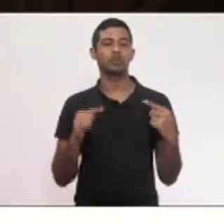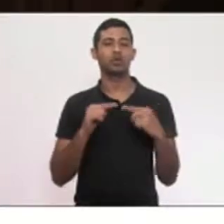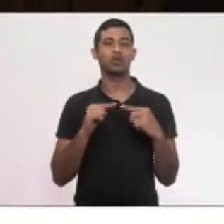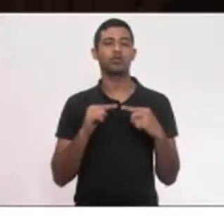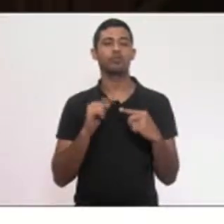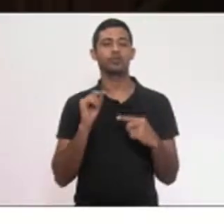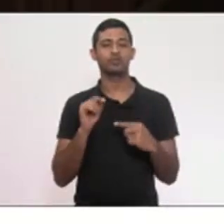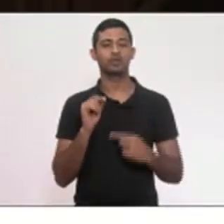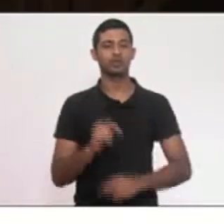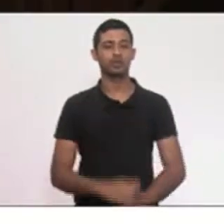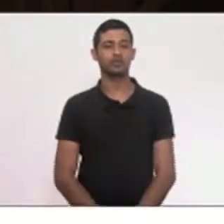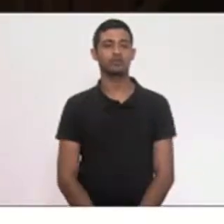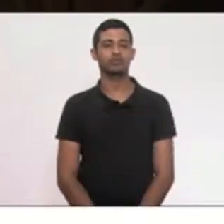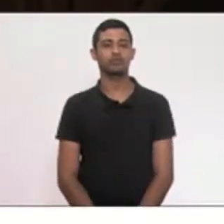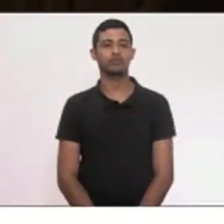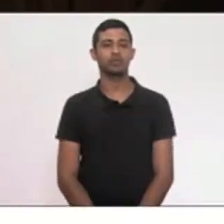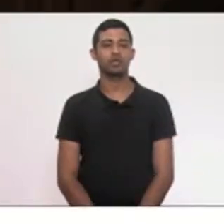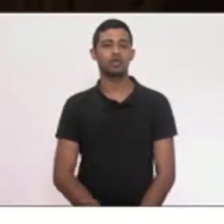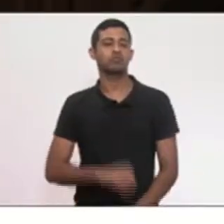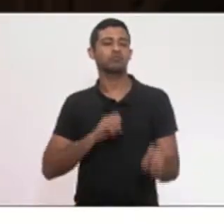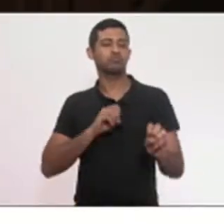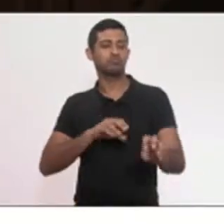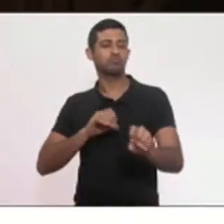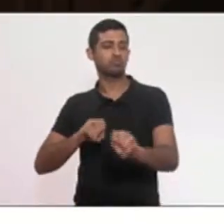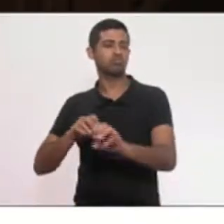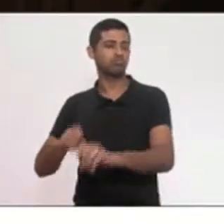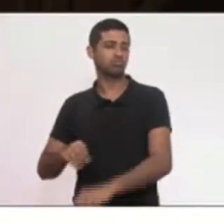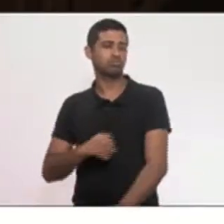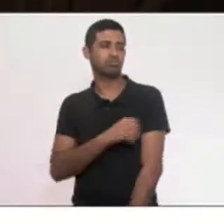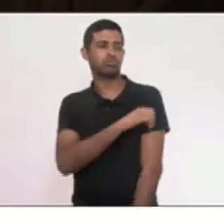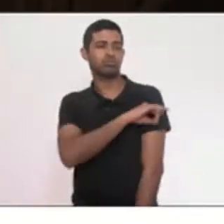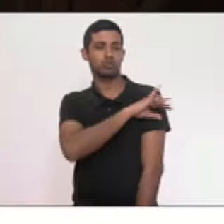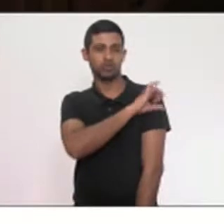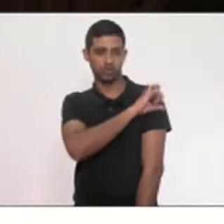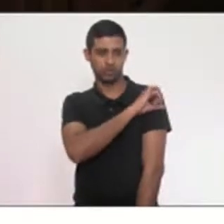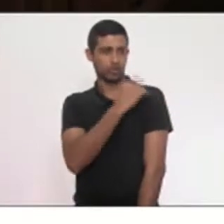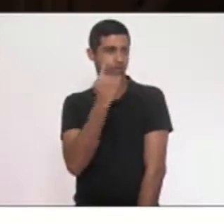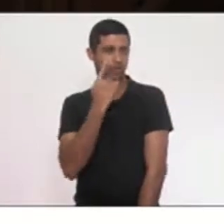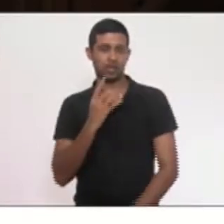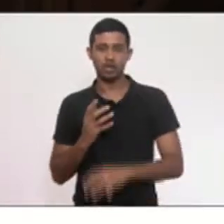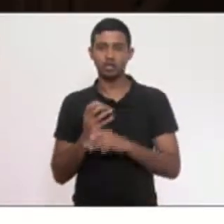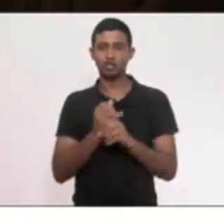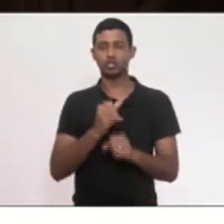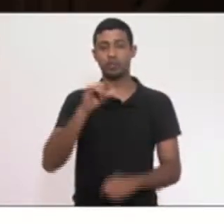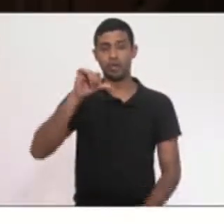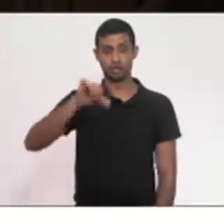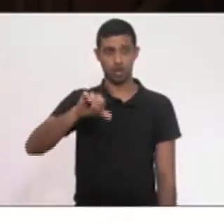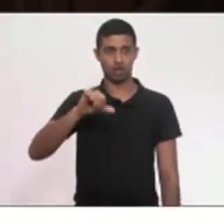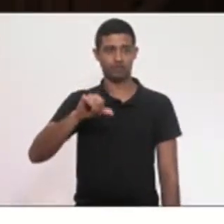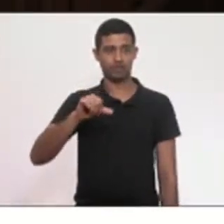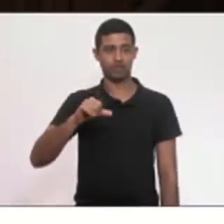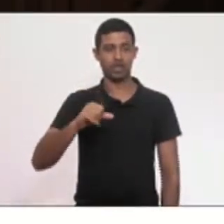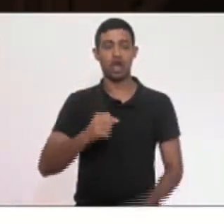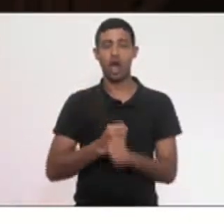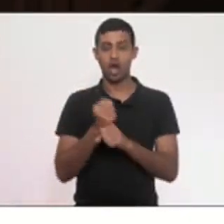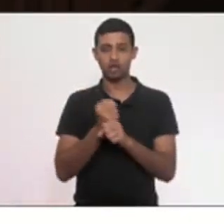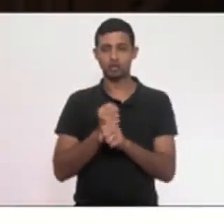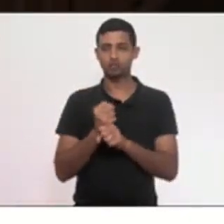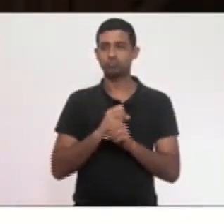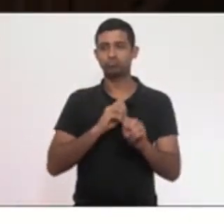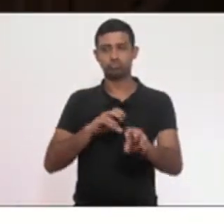da universalização do ensino fundamental de 9 anos para toda a população de 6 a 14